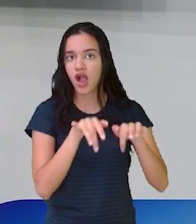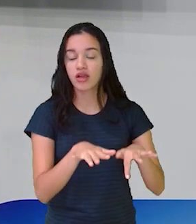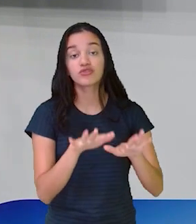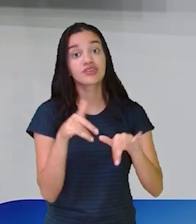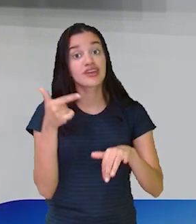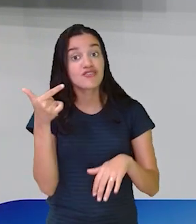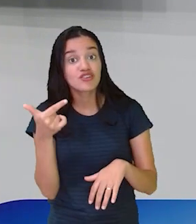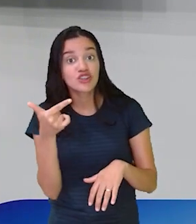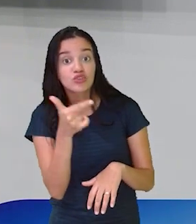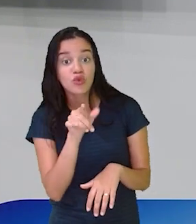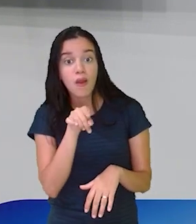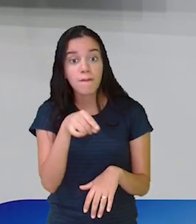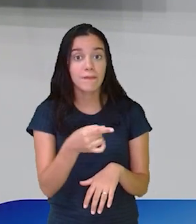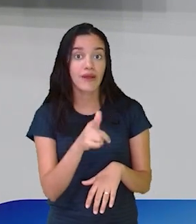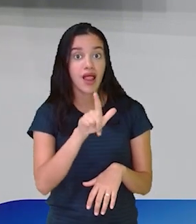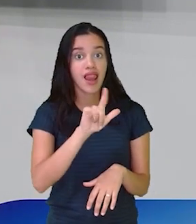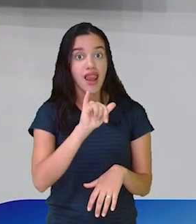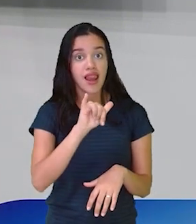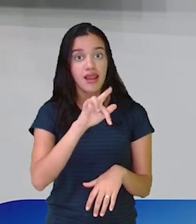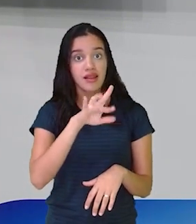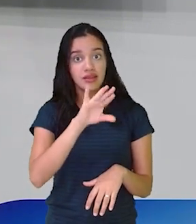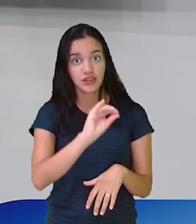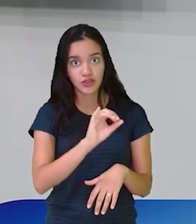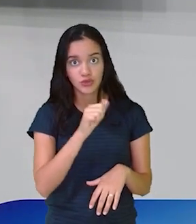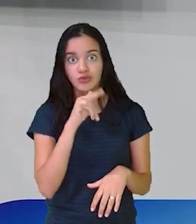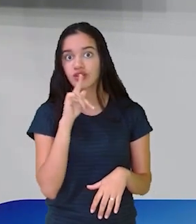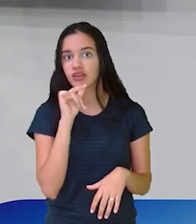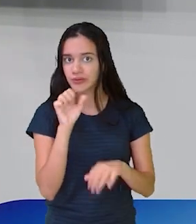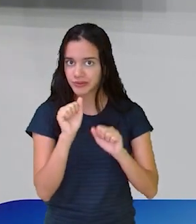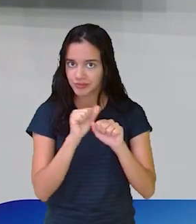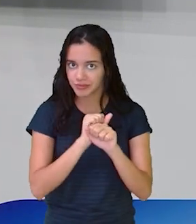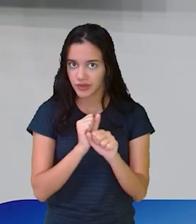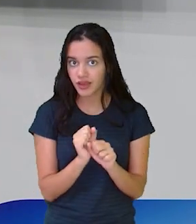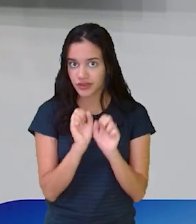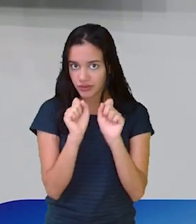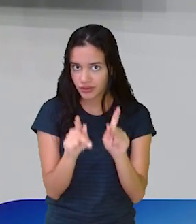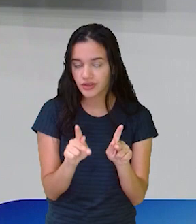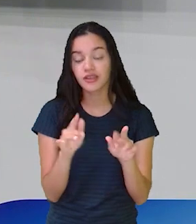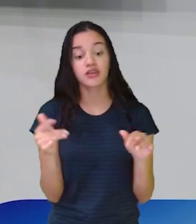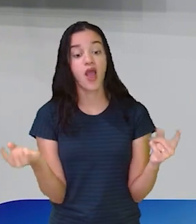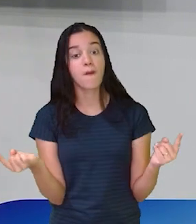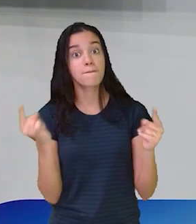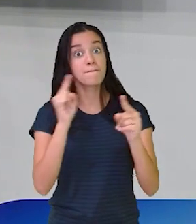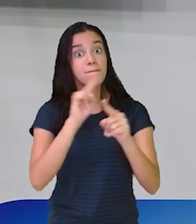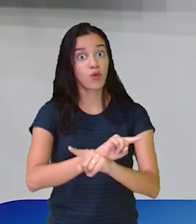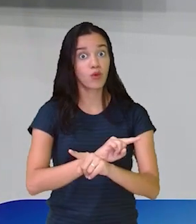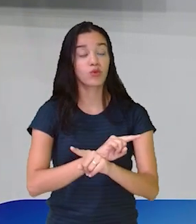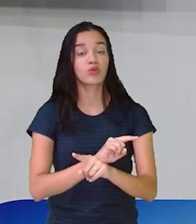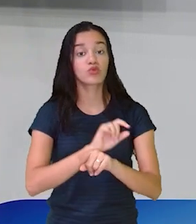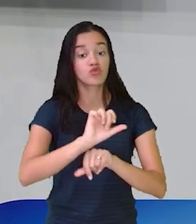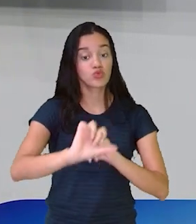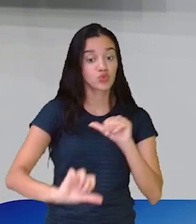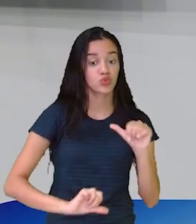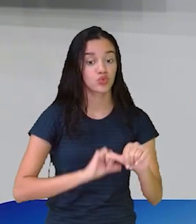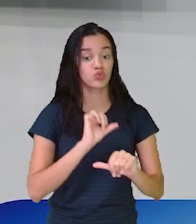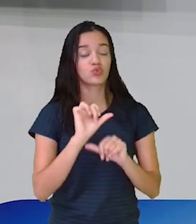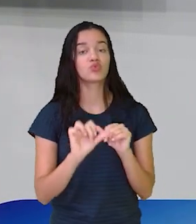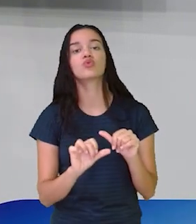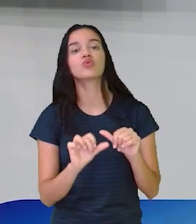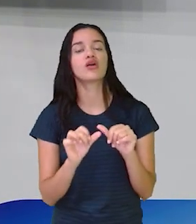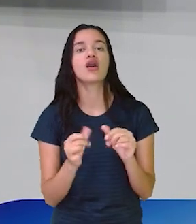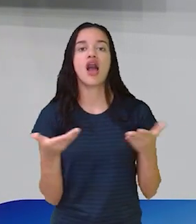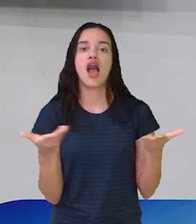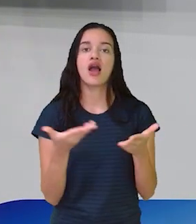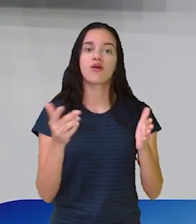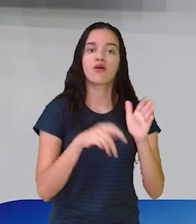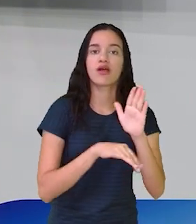22.000 litros de água. Beleza? A conversão de volume para capacidade é assim. E quando eu passo de